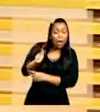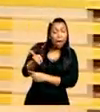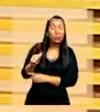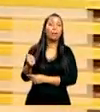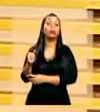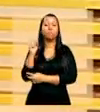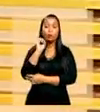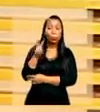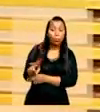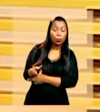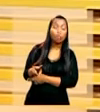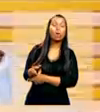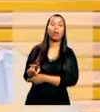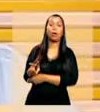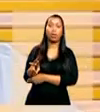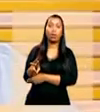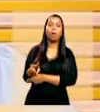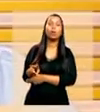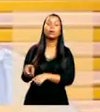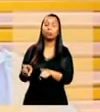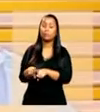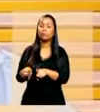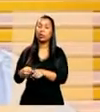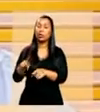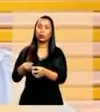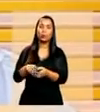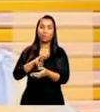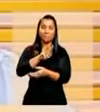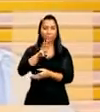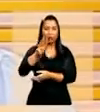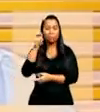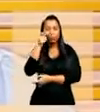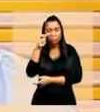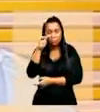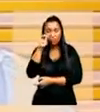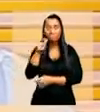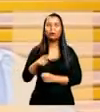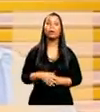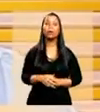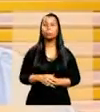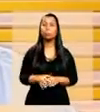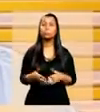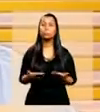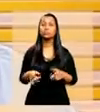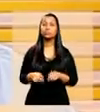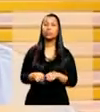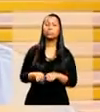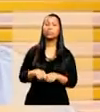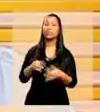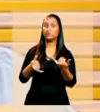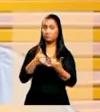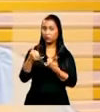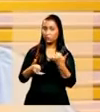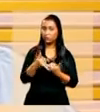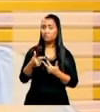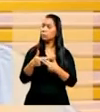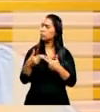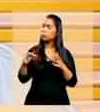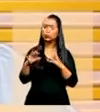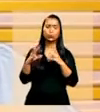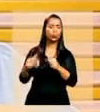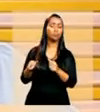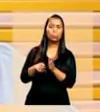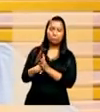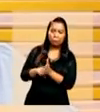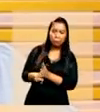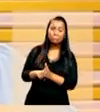analisar, olhar, analisar os sites que ele está assistindo, né, analisar os jogos, analisar